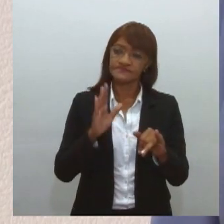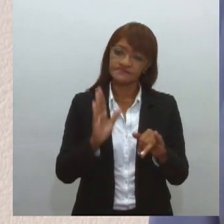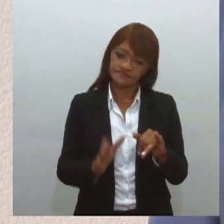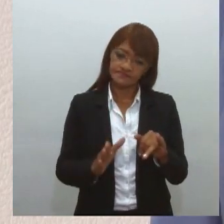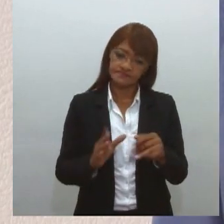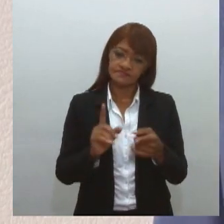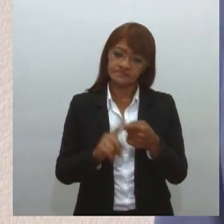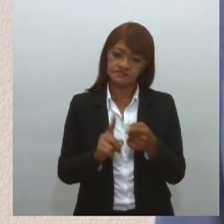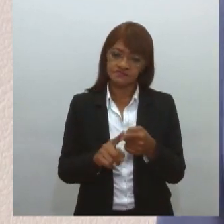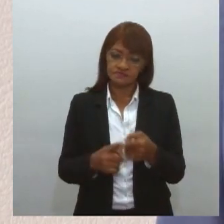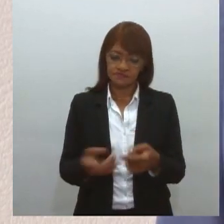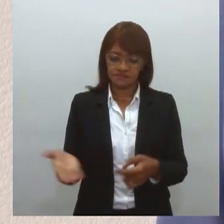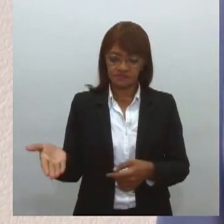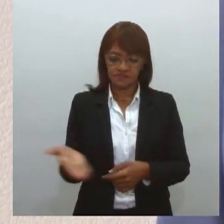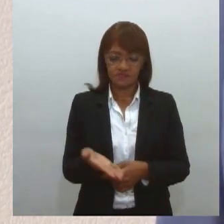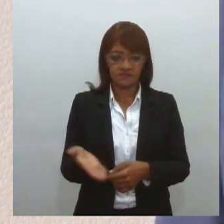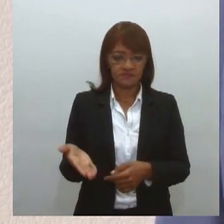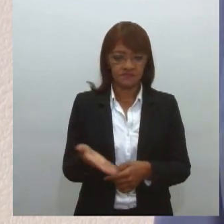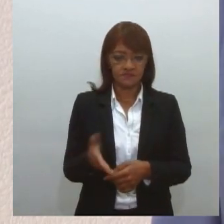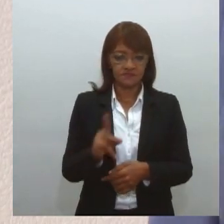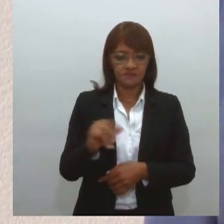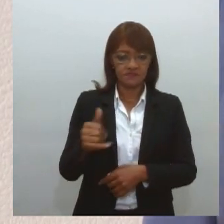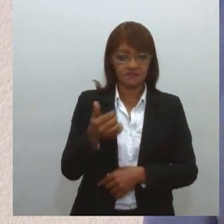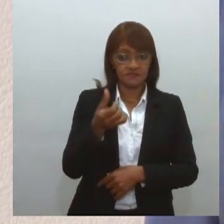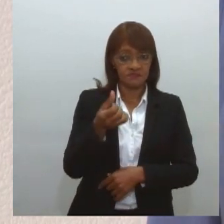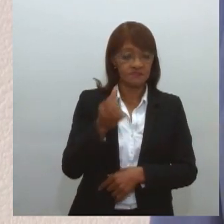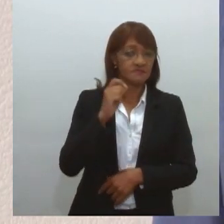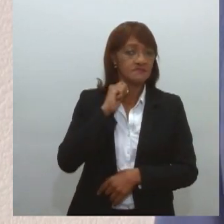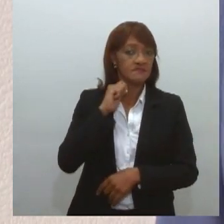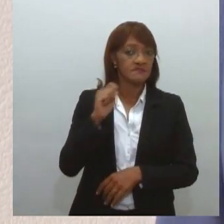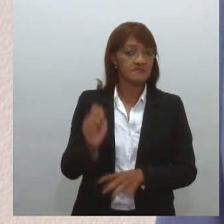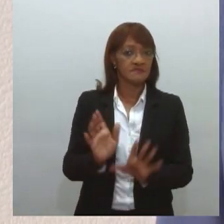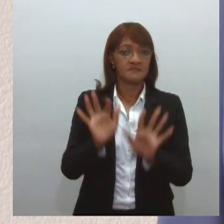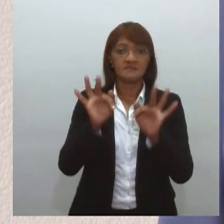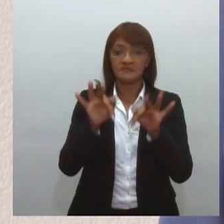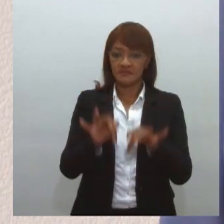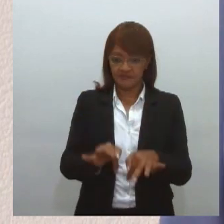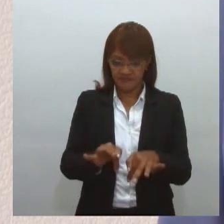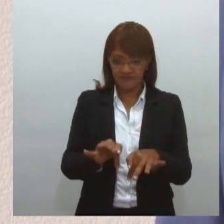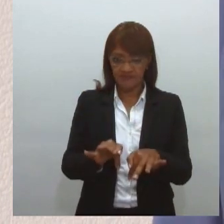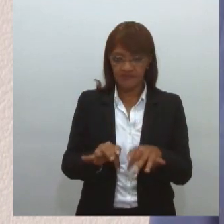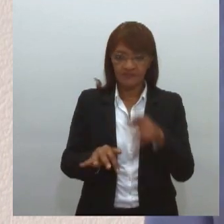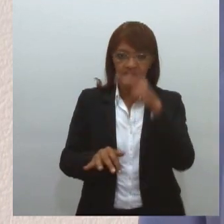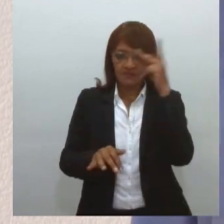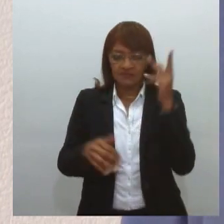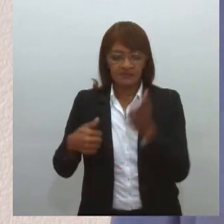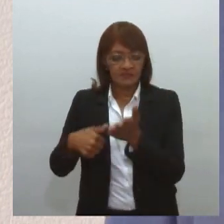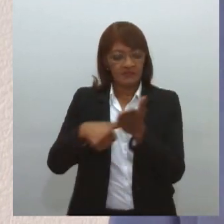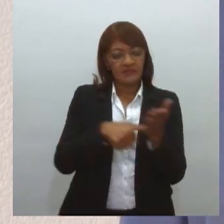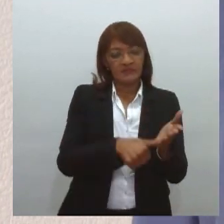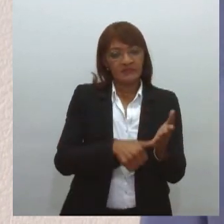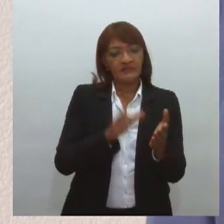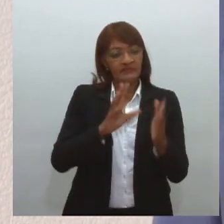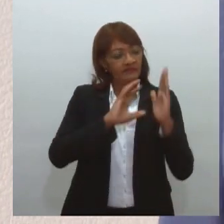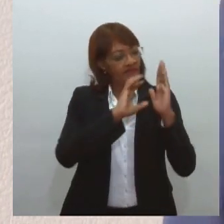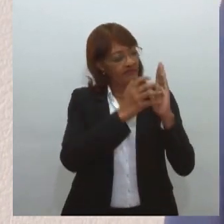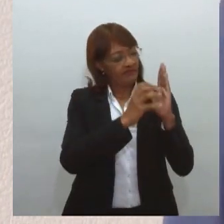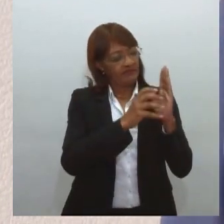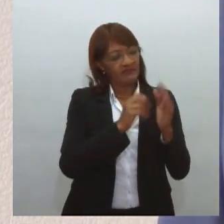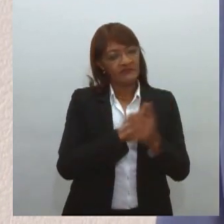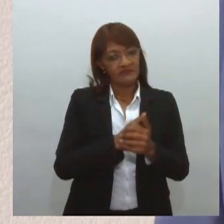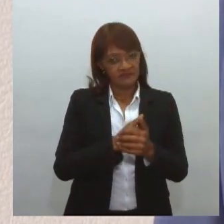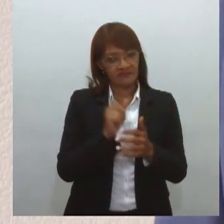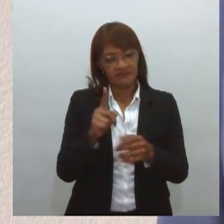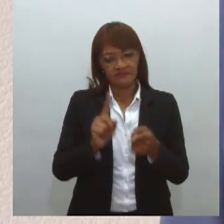agora o prazo no dia 6 de abril para quem vai, né, se filiar a algum partido. E isso não vale apenas para quem está entrando,